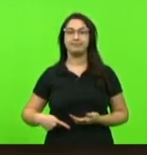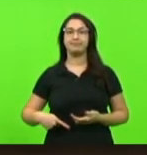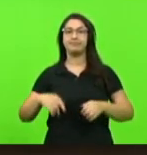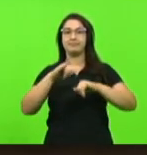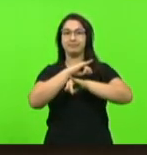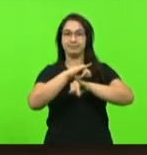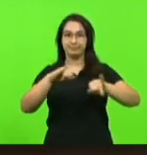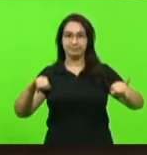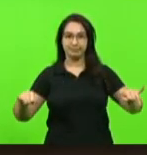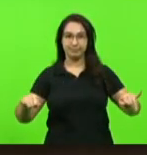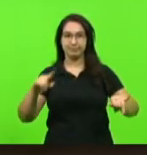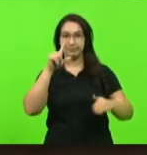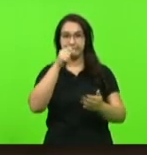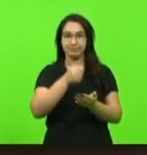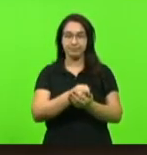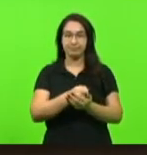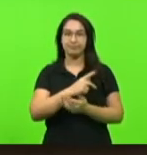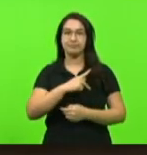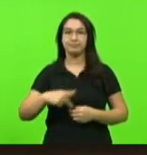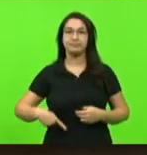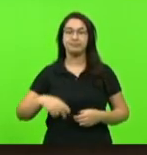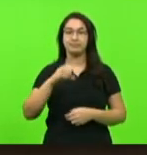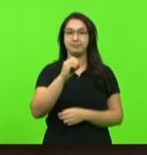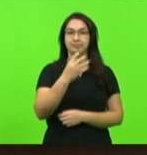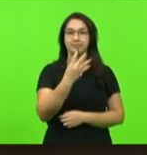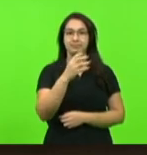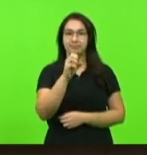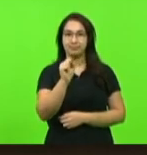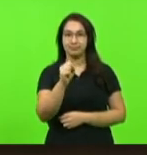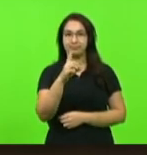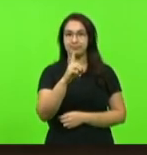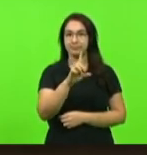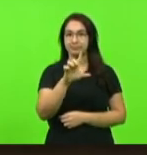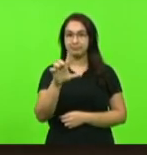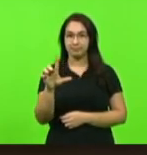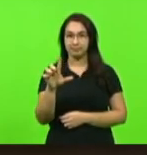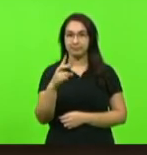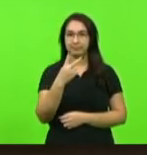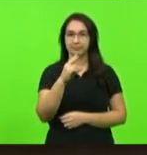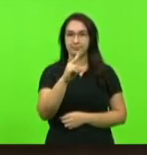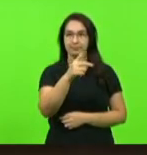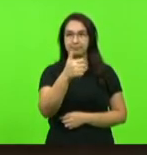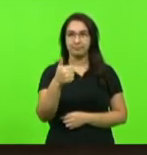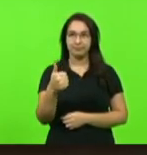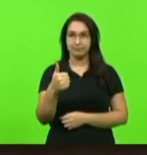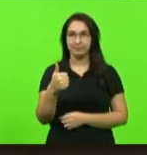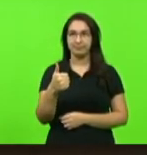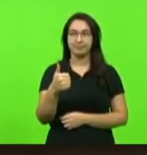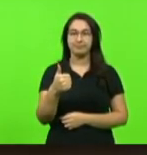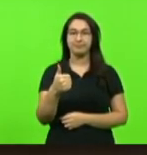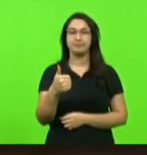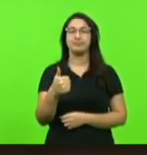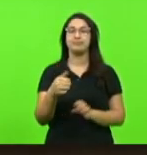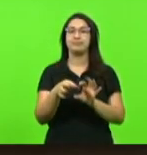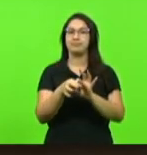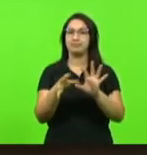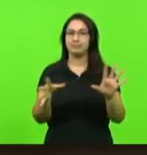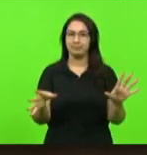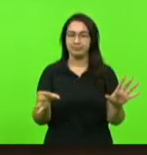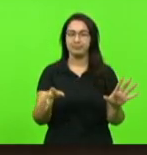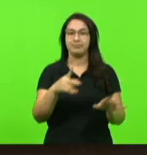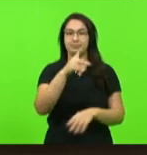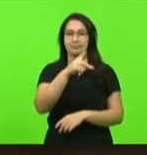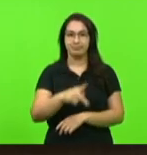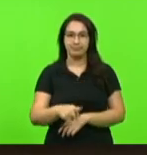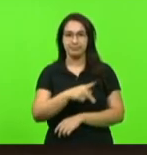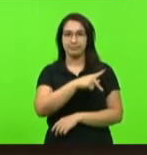do ato da presidência número 048 DL de 2021, que concede licença ao senhor deputado padre